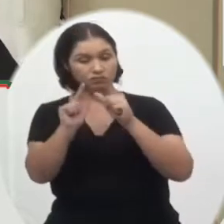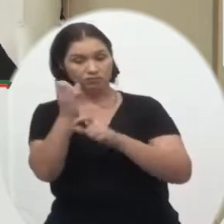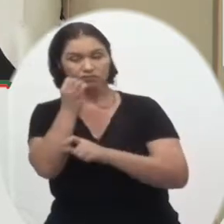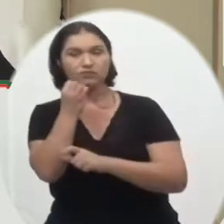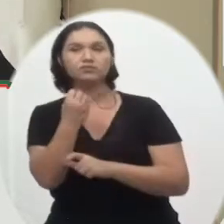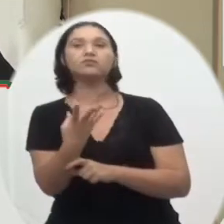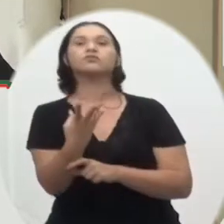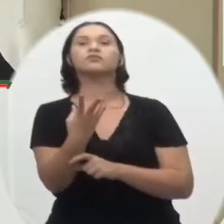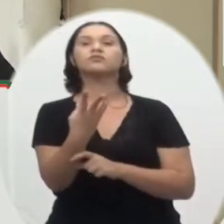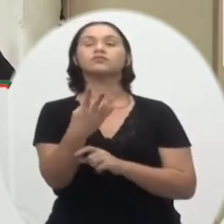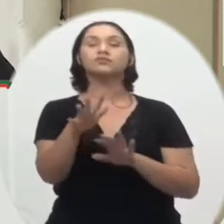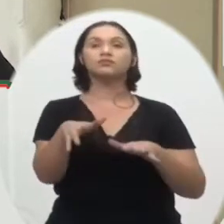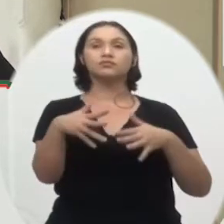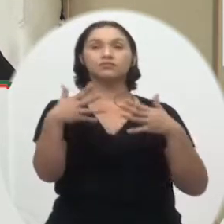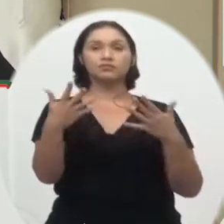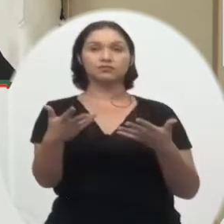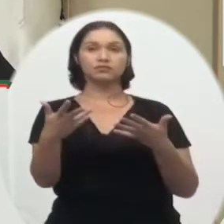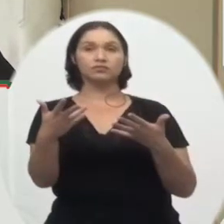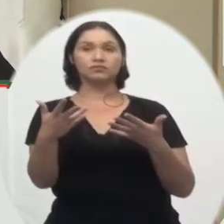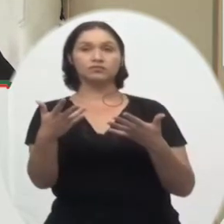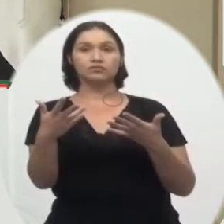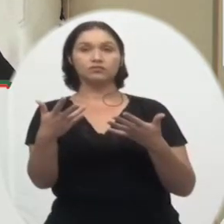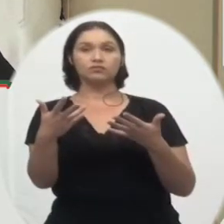dar continuidade,